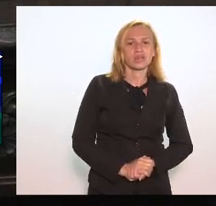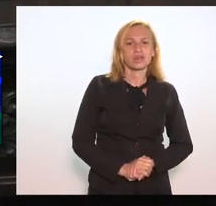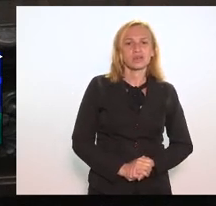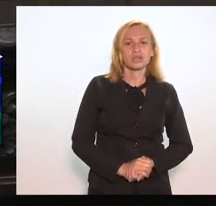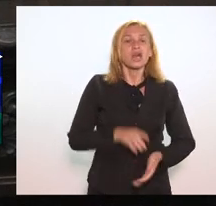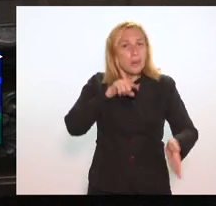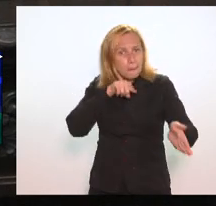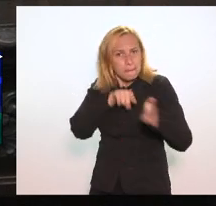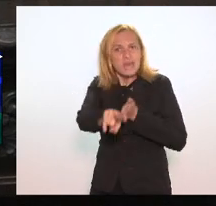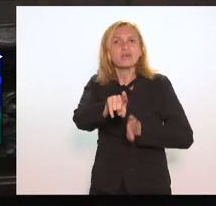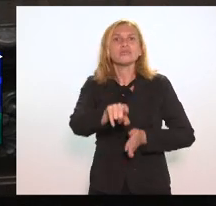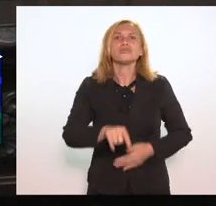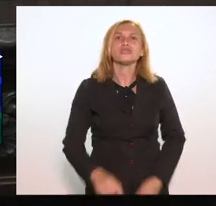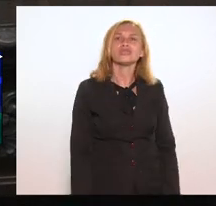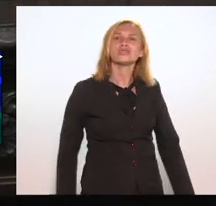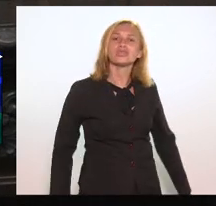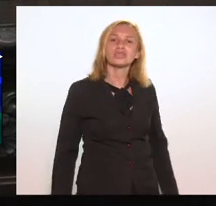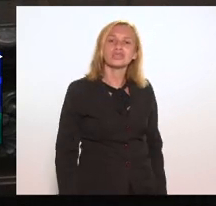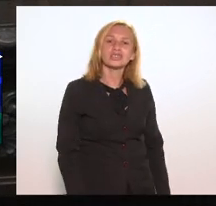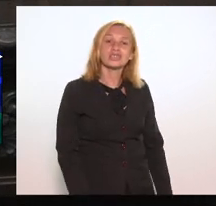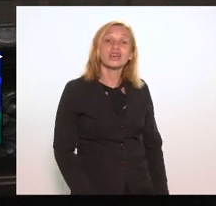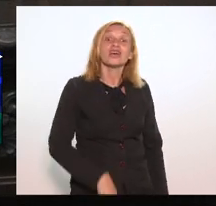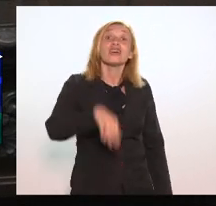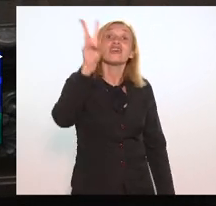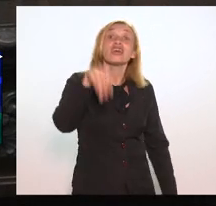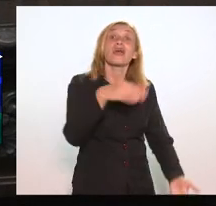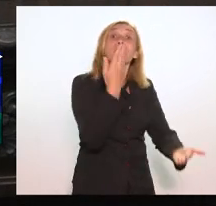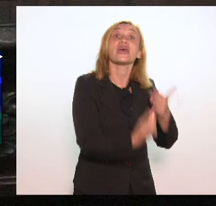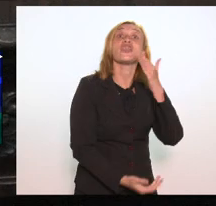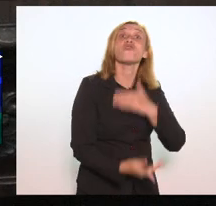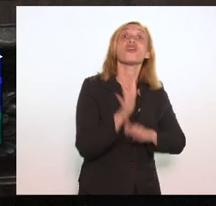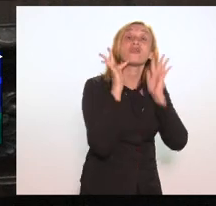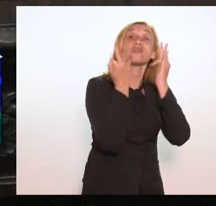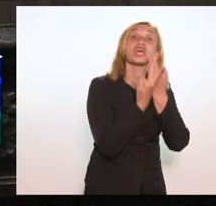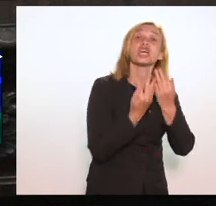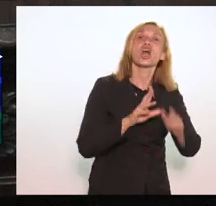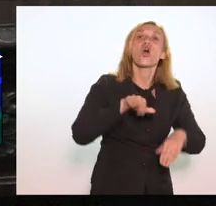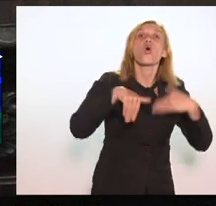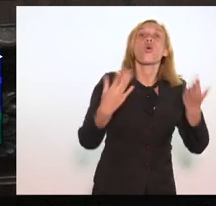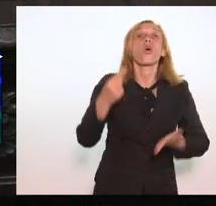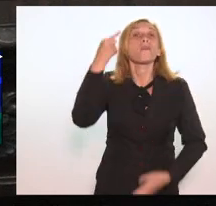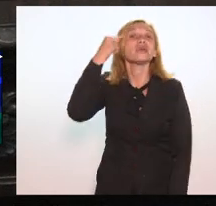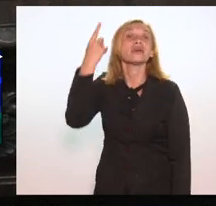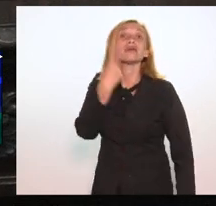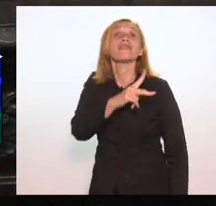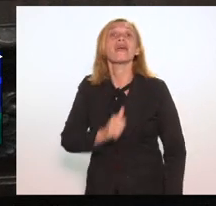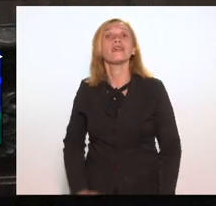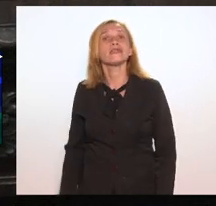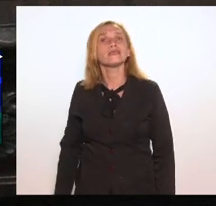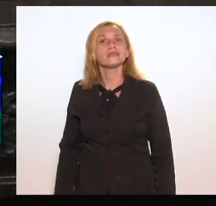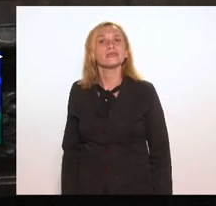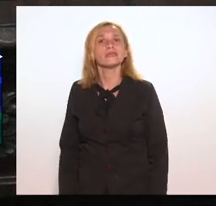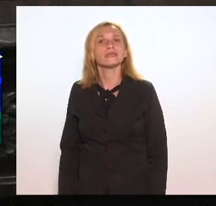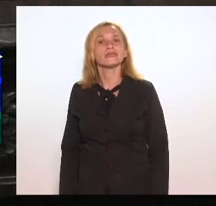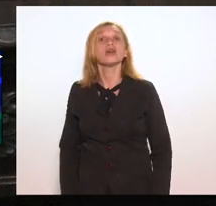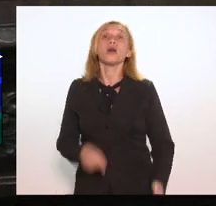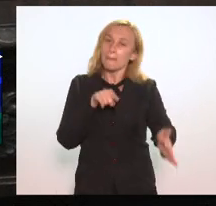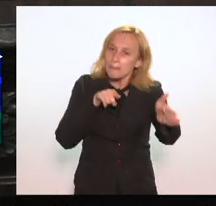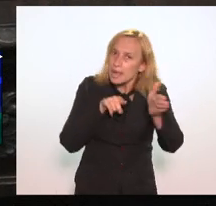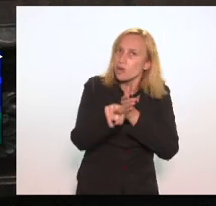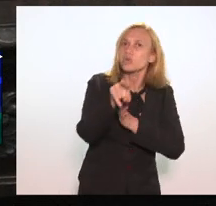e pergunte a quem perdeu um familiar Qual o pensamento dele e